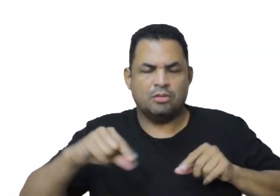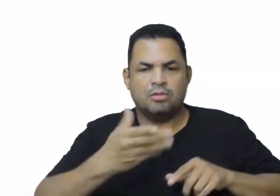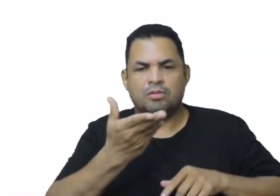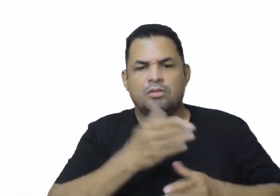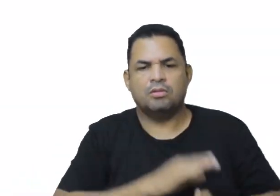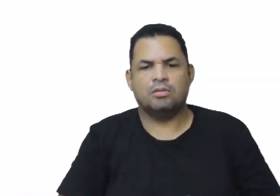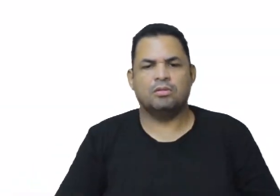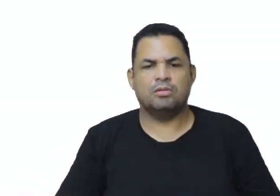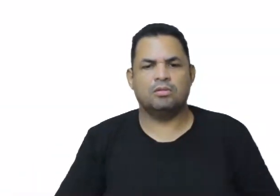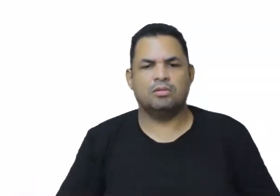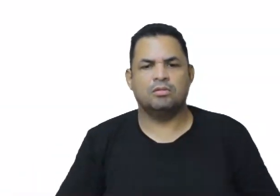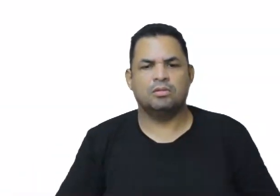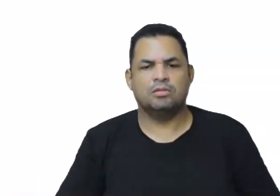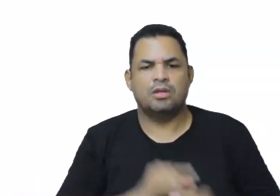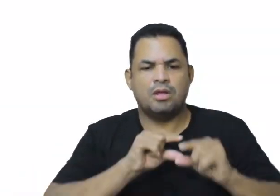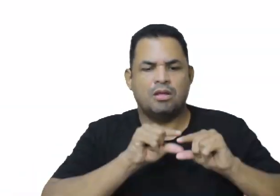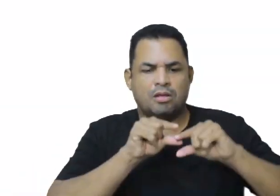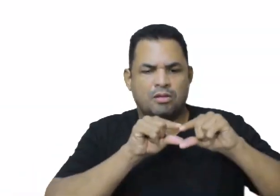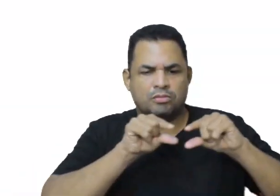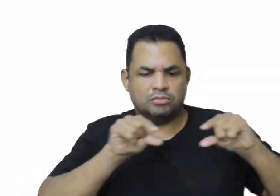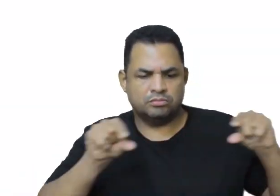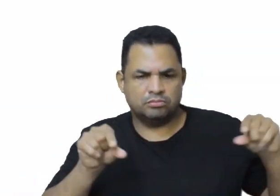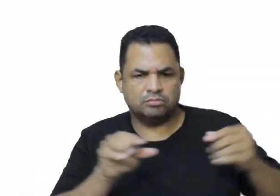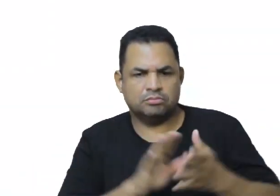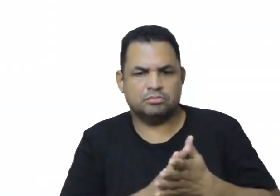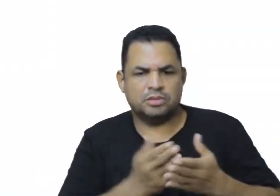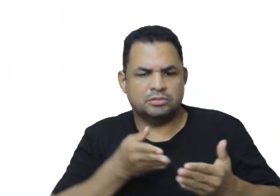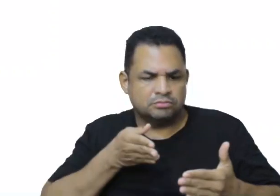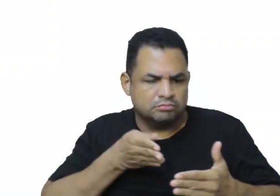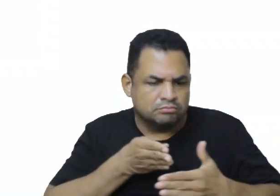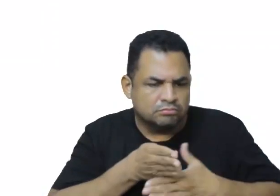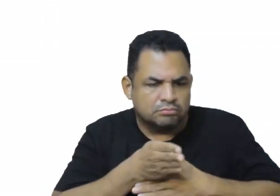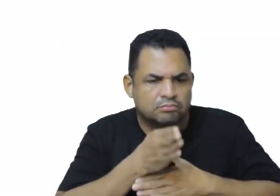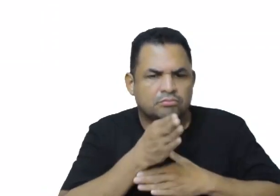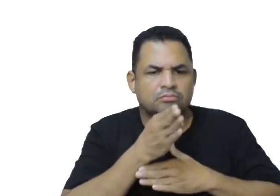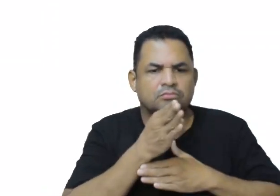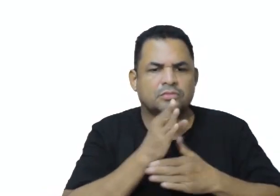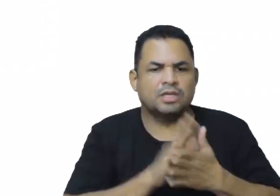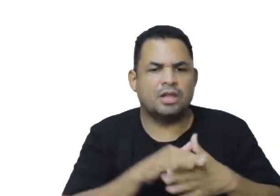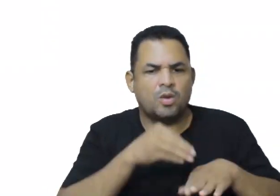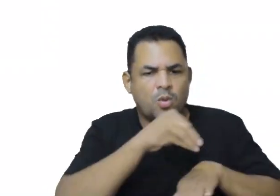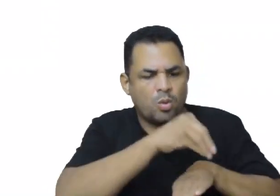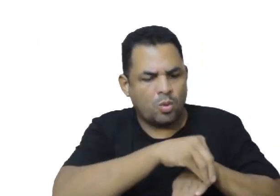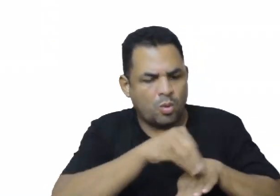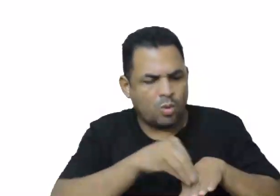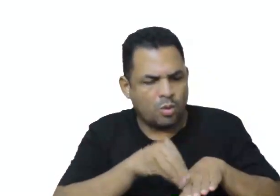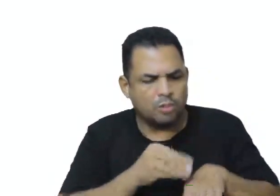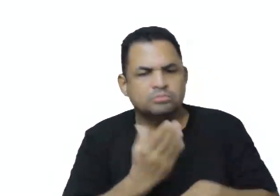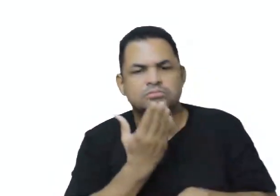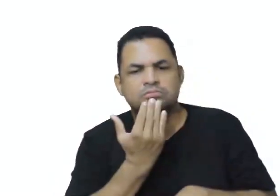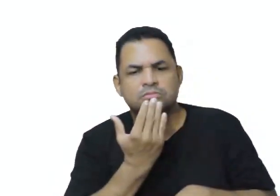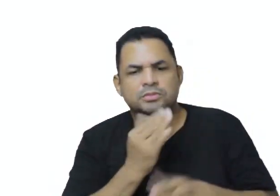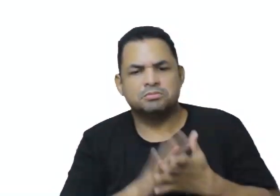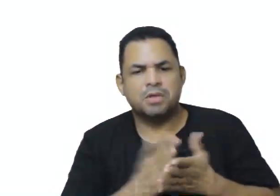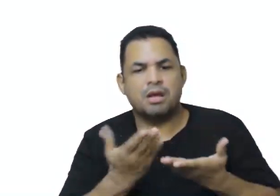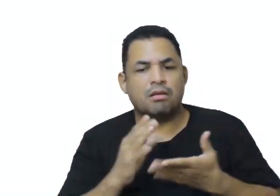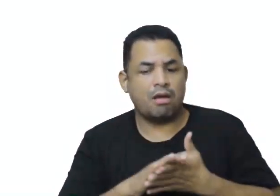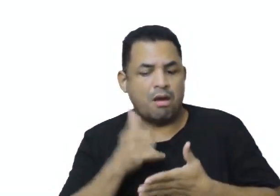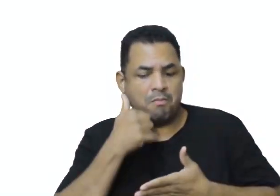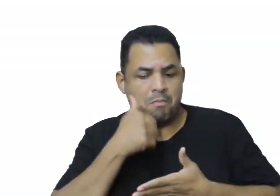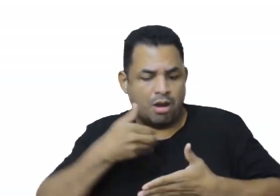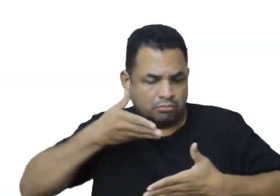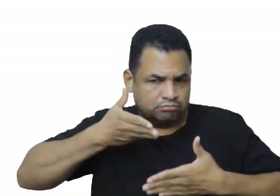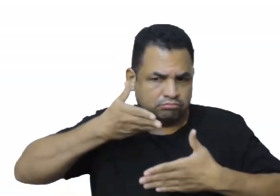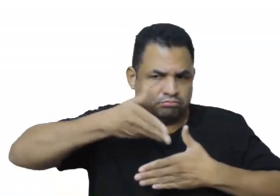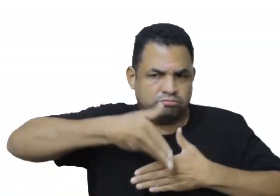umbilical, que é esse canal que faz a passagem aí dos nutrientes que vem da mãe para o filho,